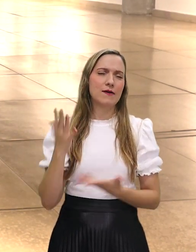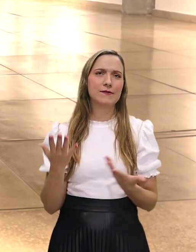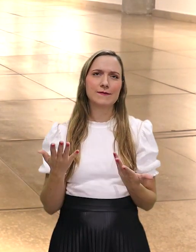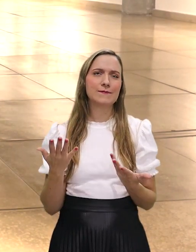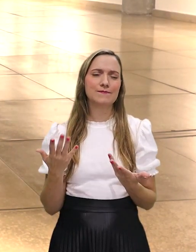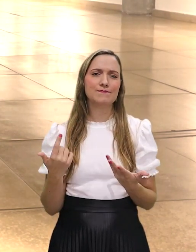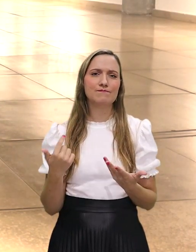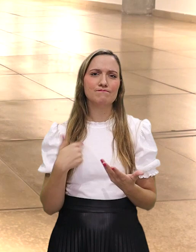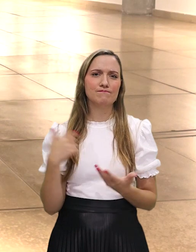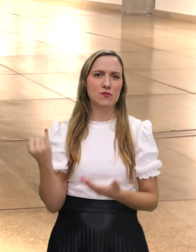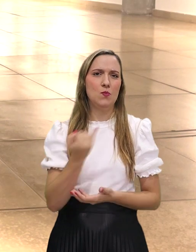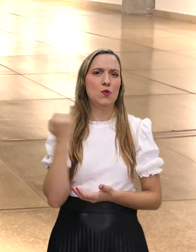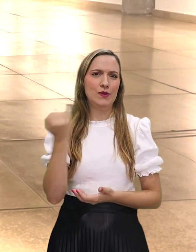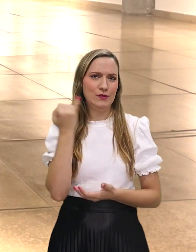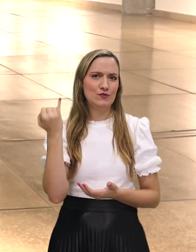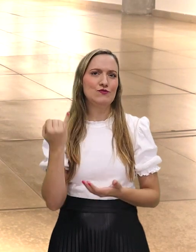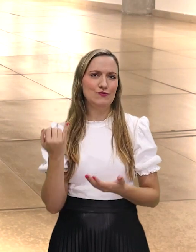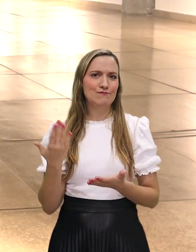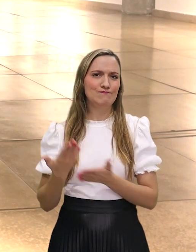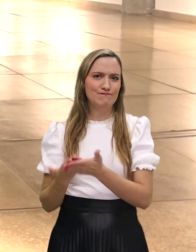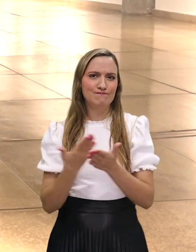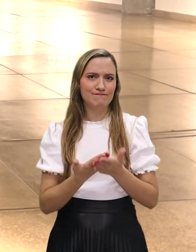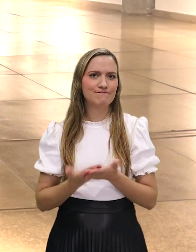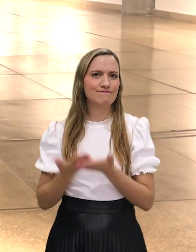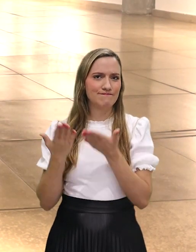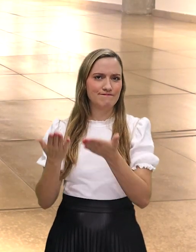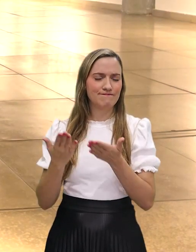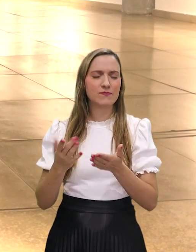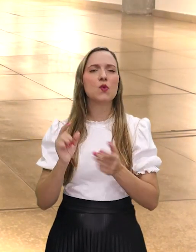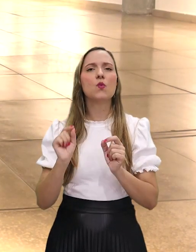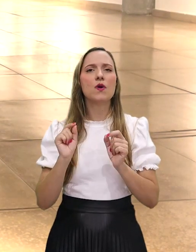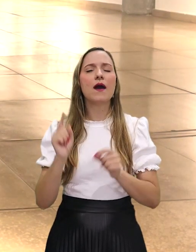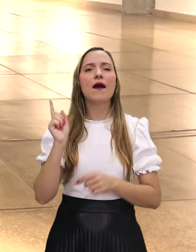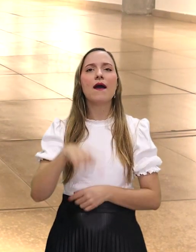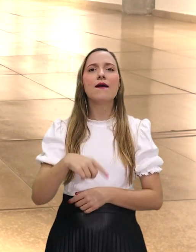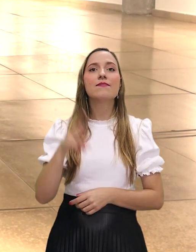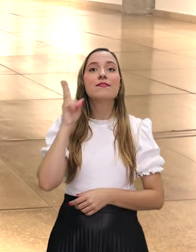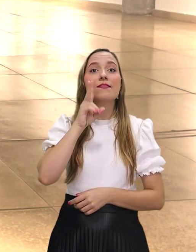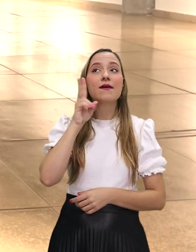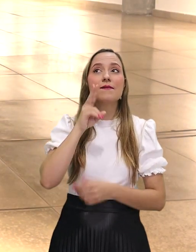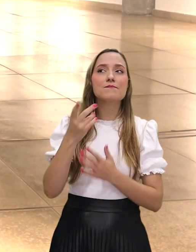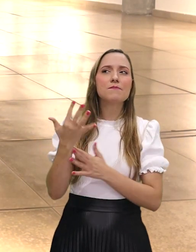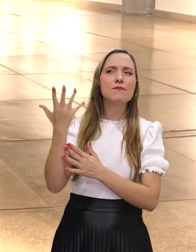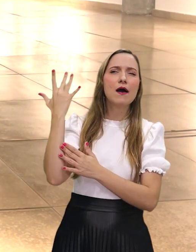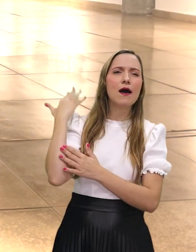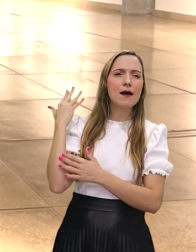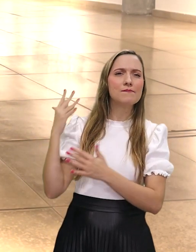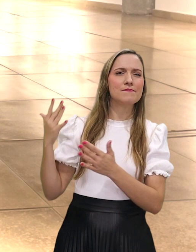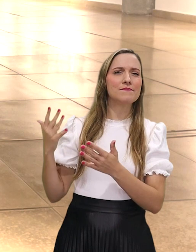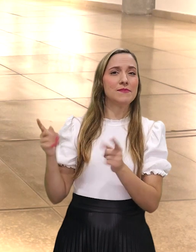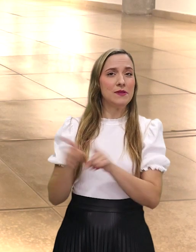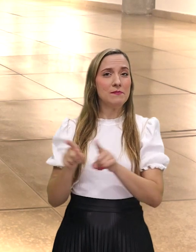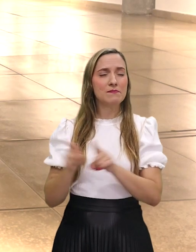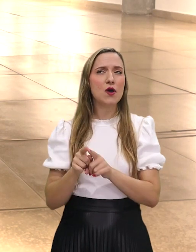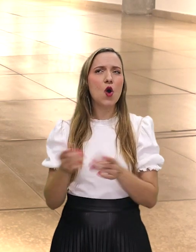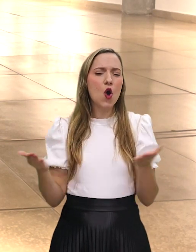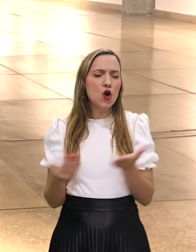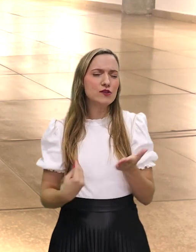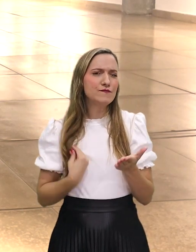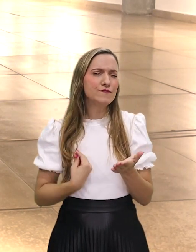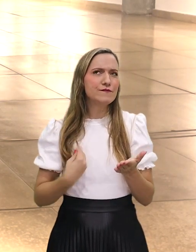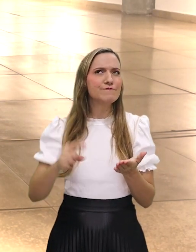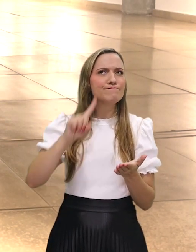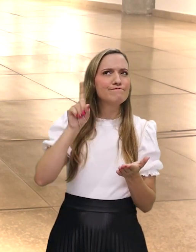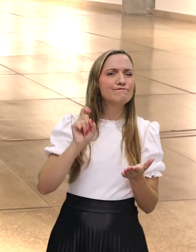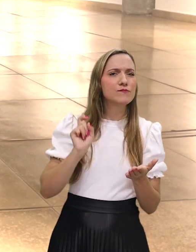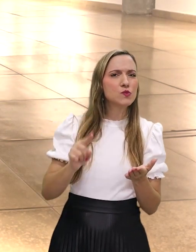prezar, que é o resgate do passado, o questionamento do presente e as perspectivas